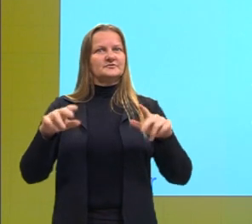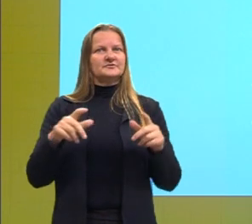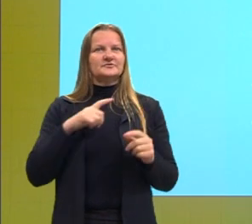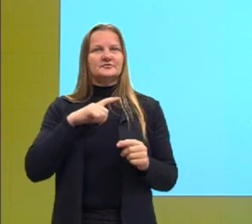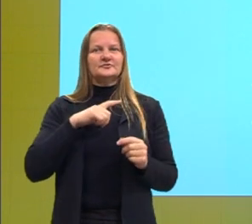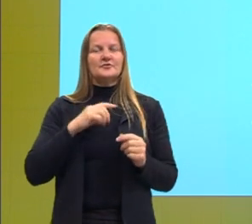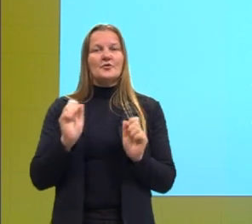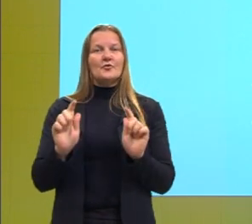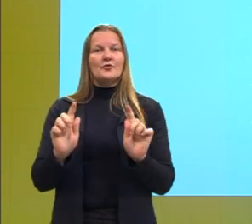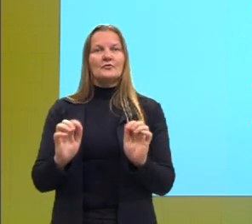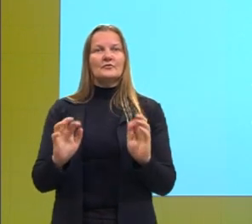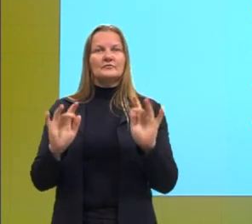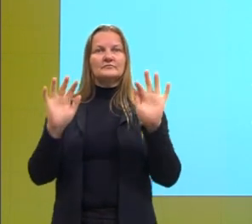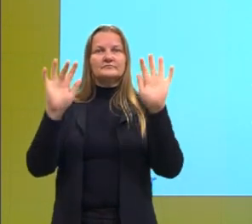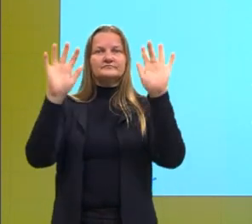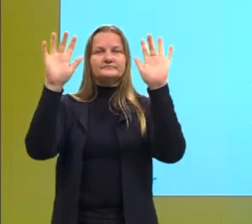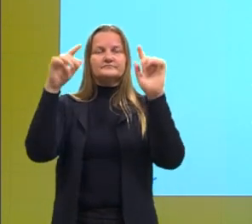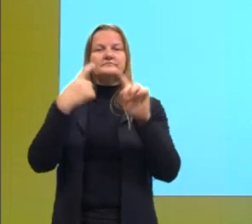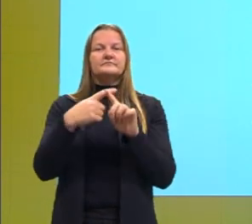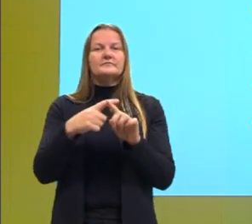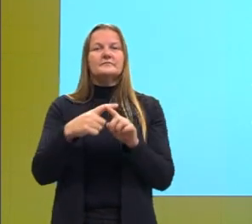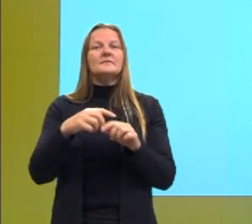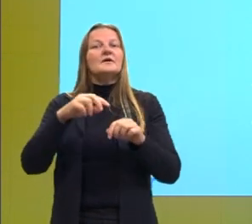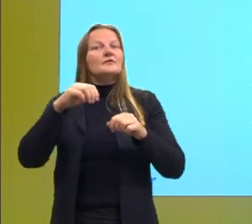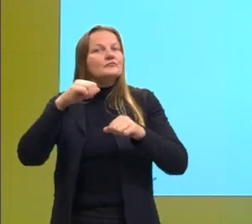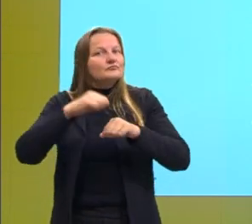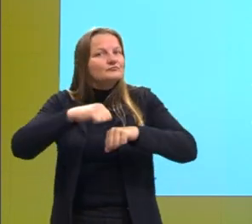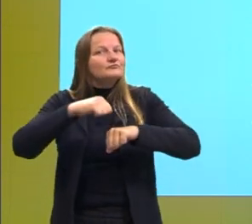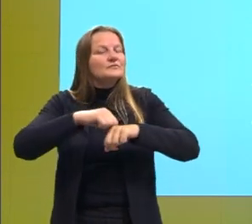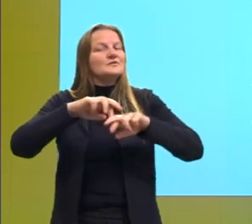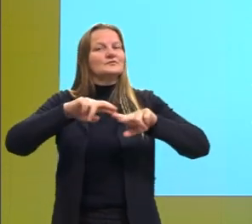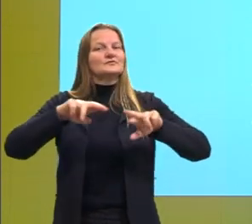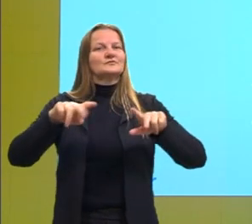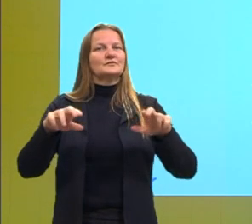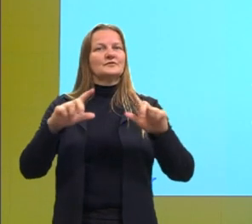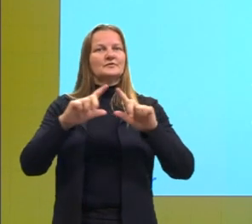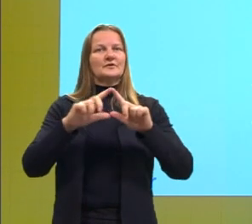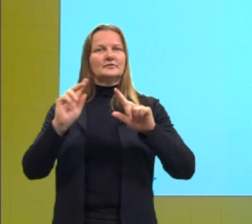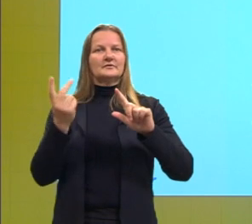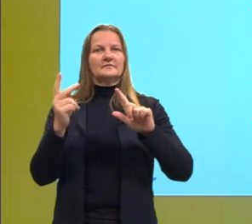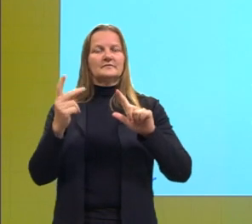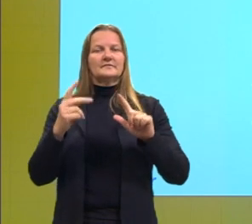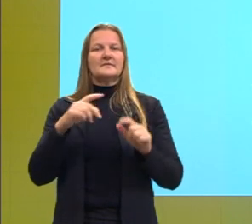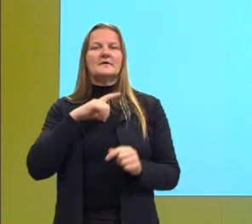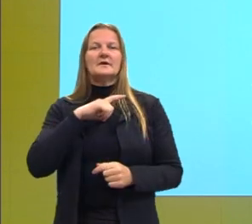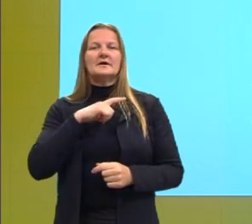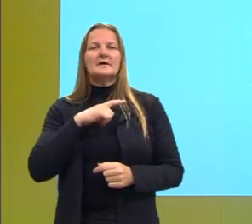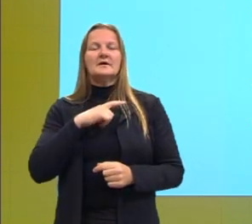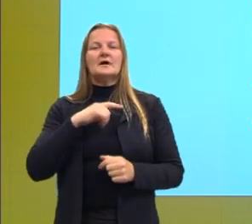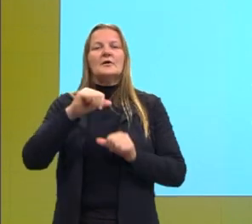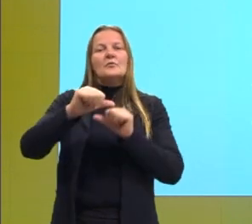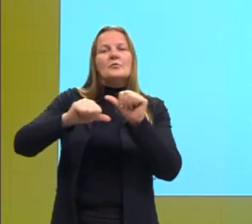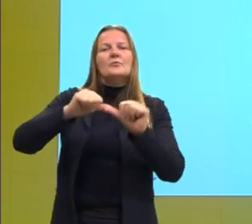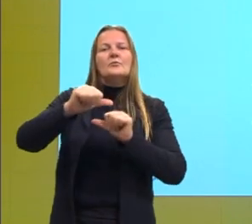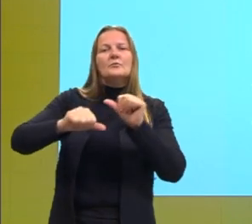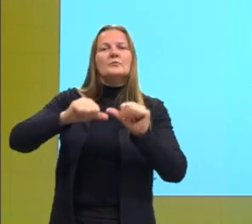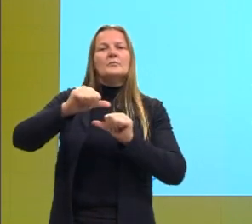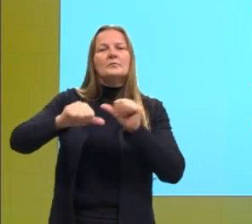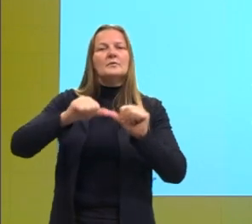água gasosa que é o vapor da água então estado físico muda completamente o delta h o estado alotrópico